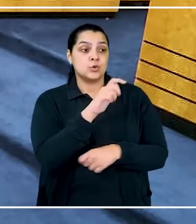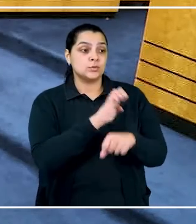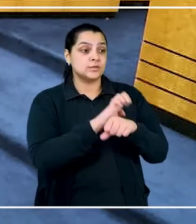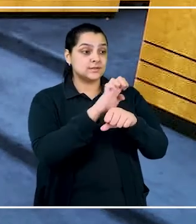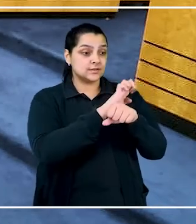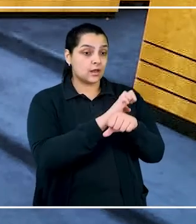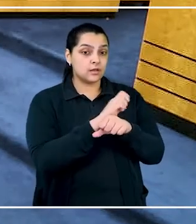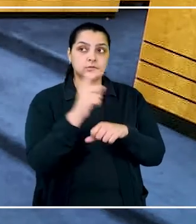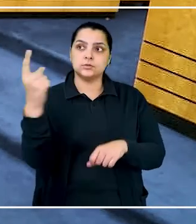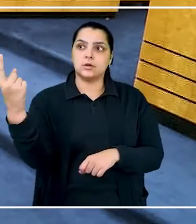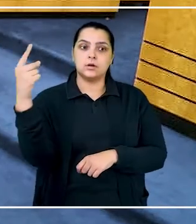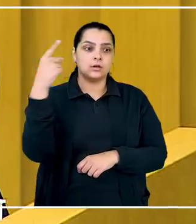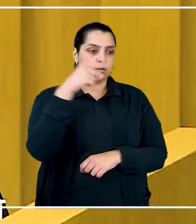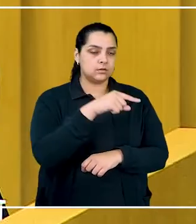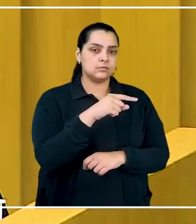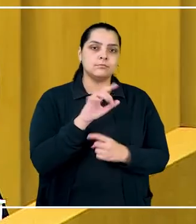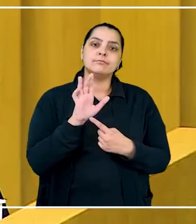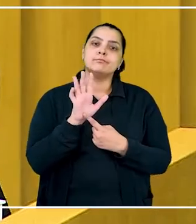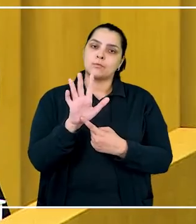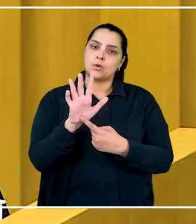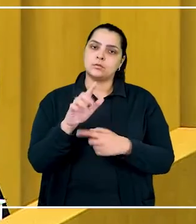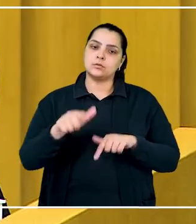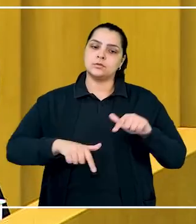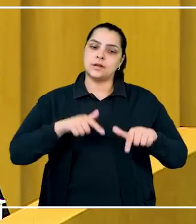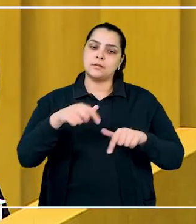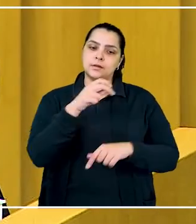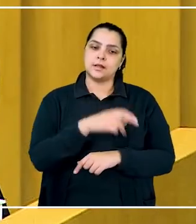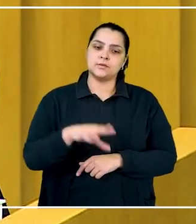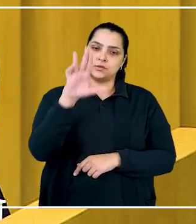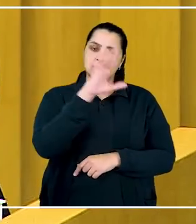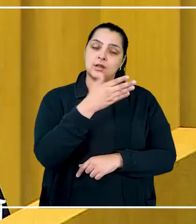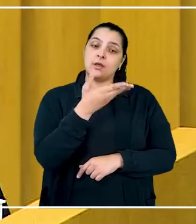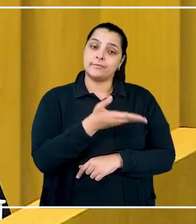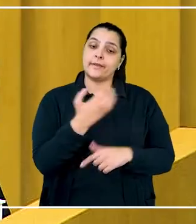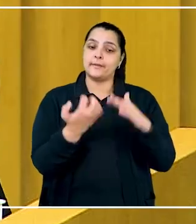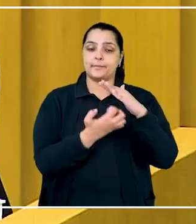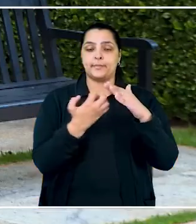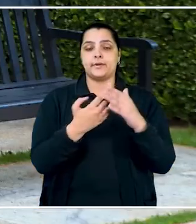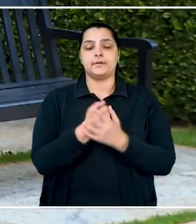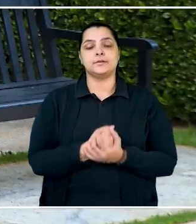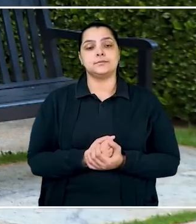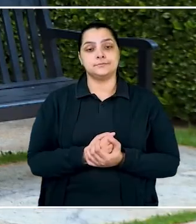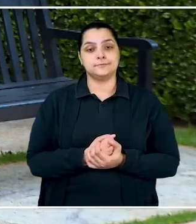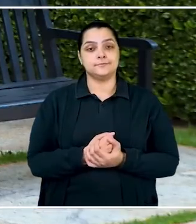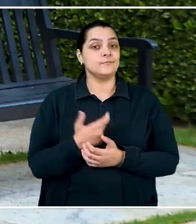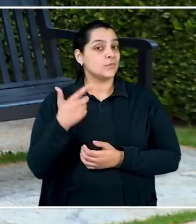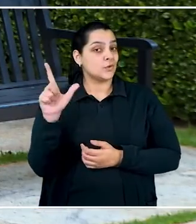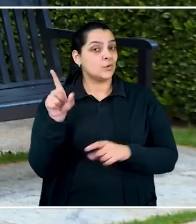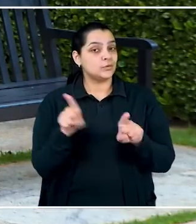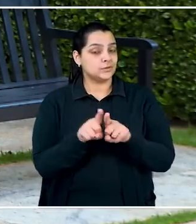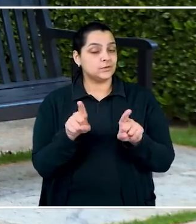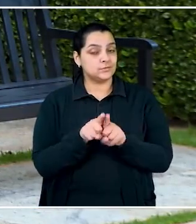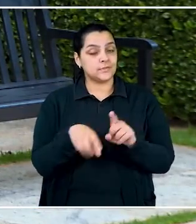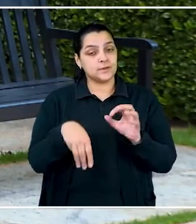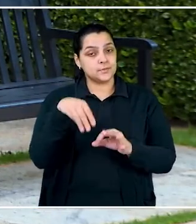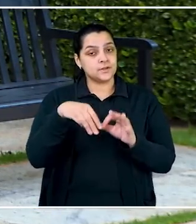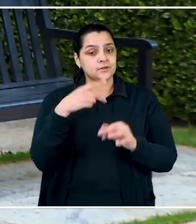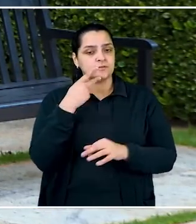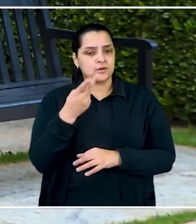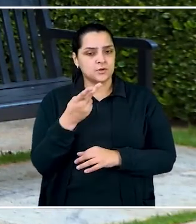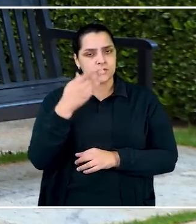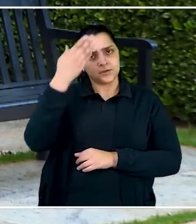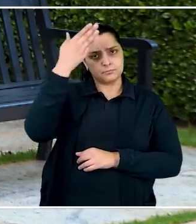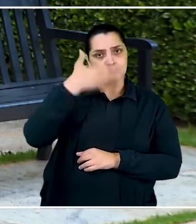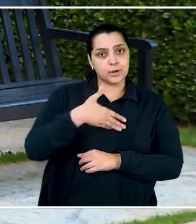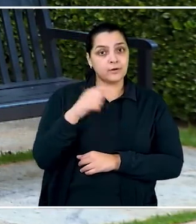serviços em outros 2 estados demonstra a atuação nacional do empreiteiro. Outro ponto destacado pelo ministro foi